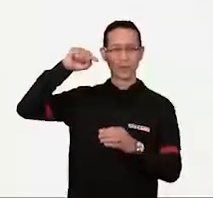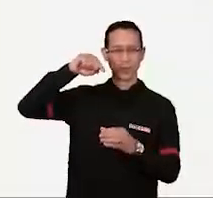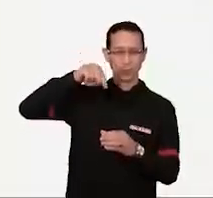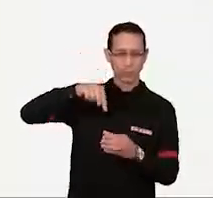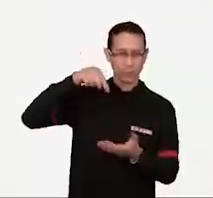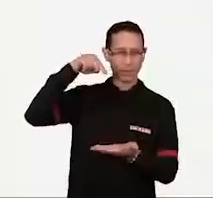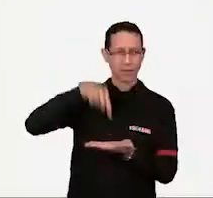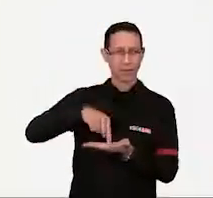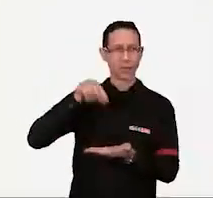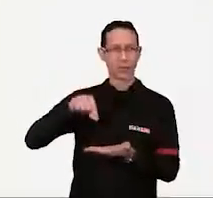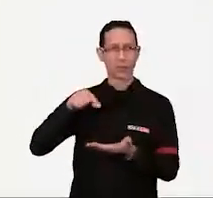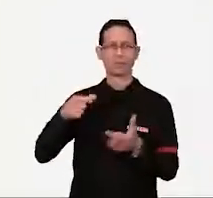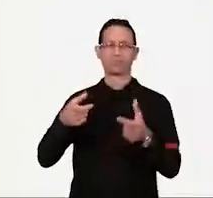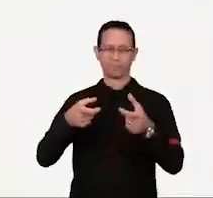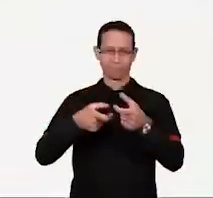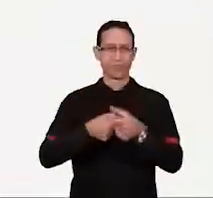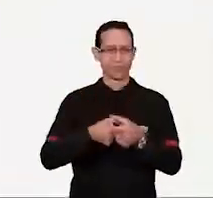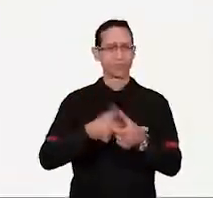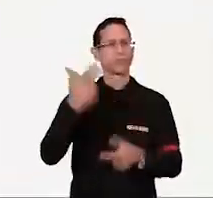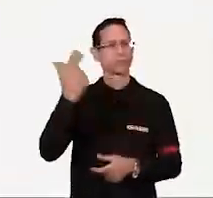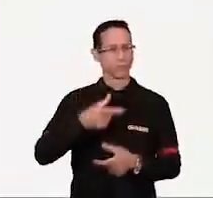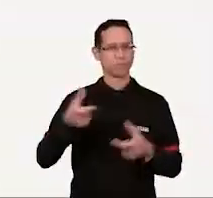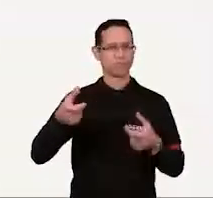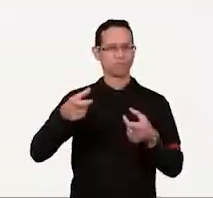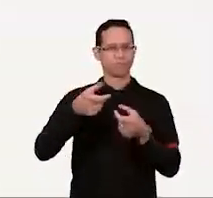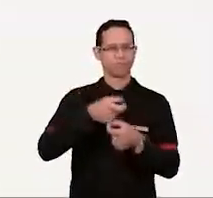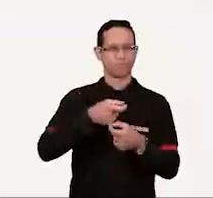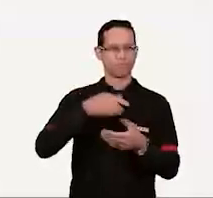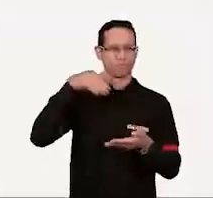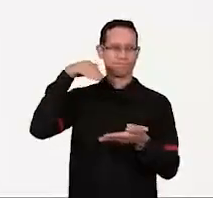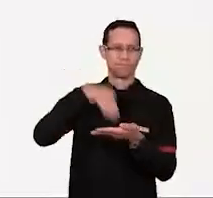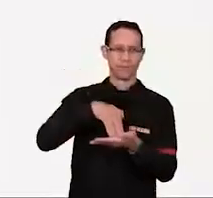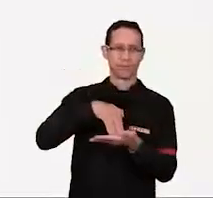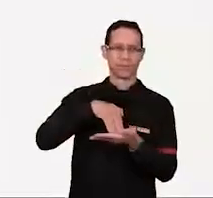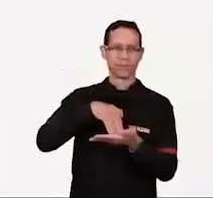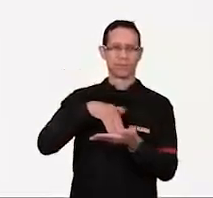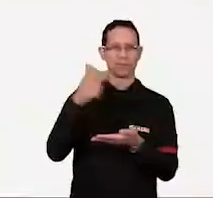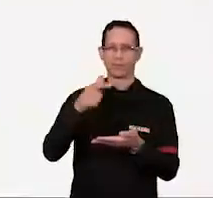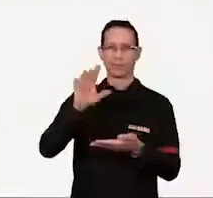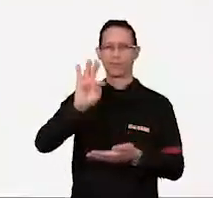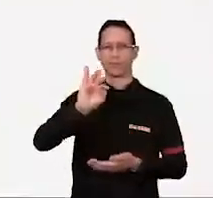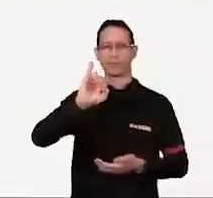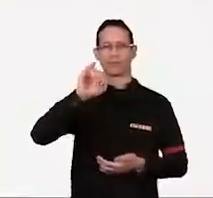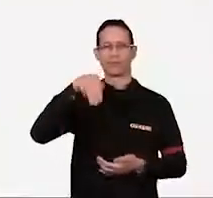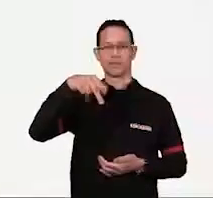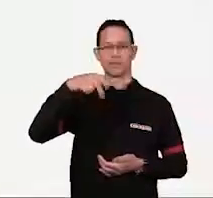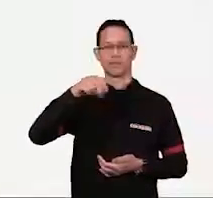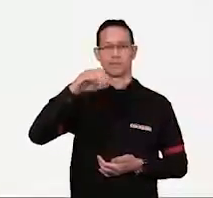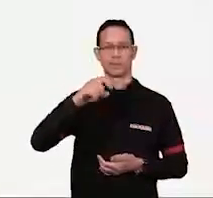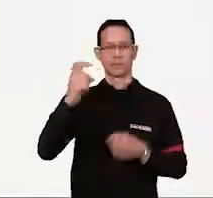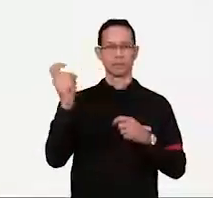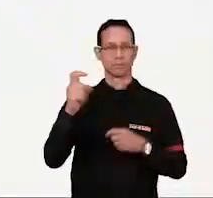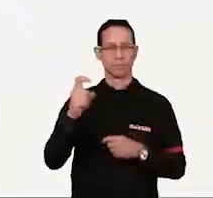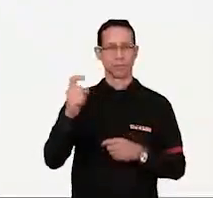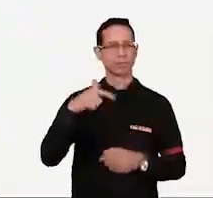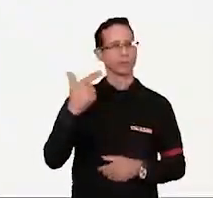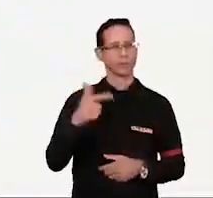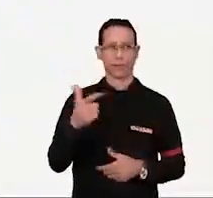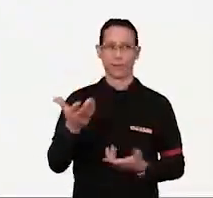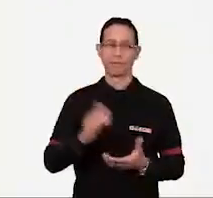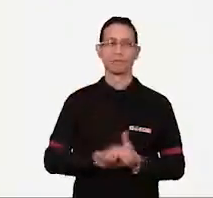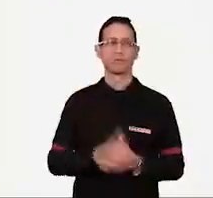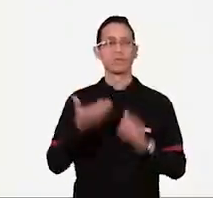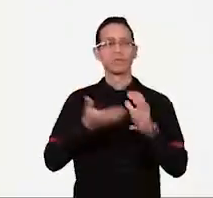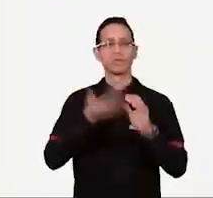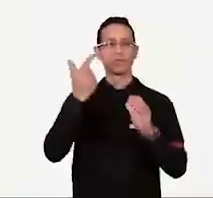né, uma estenose. De novo, ele tem um buraco que termina em nada, provavelmente nem tem tímpano mais. Então, tirou o biofilme,